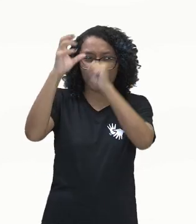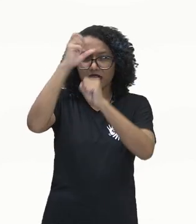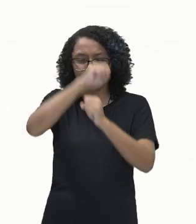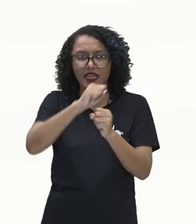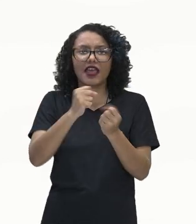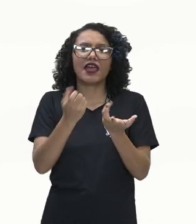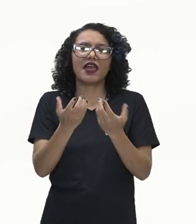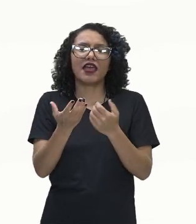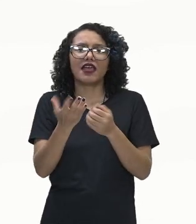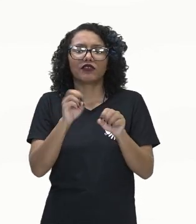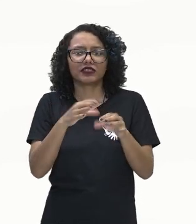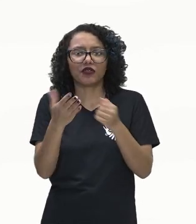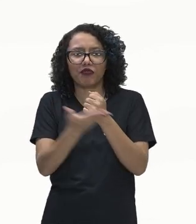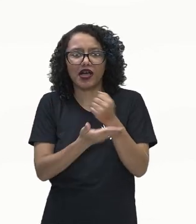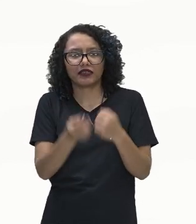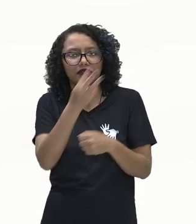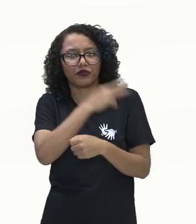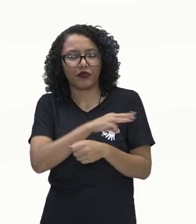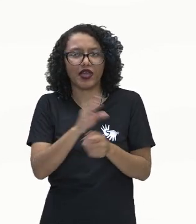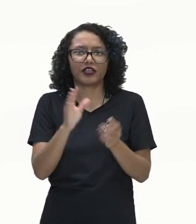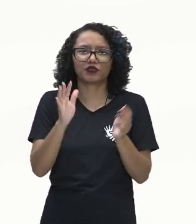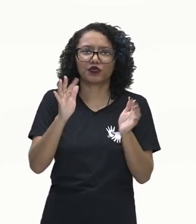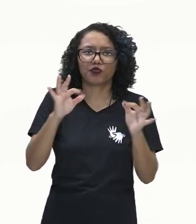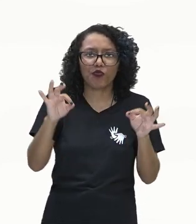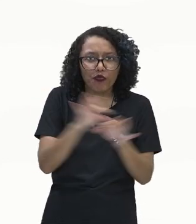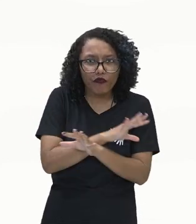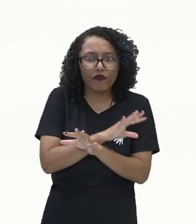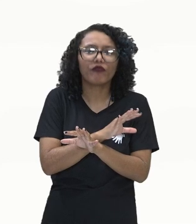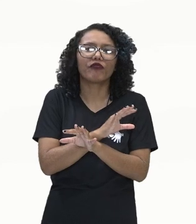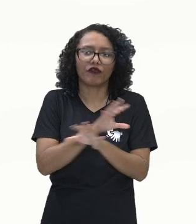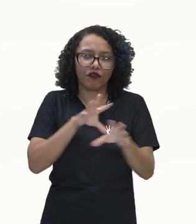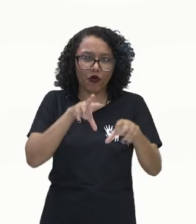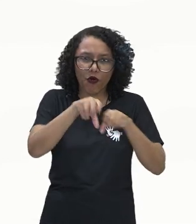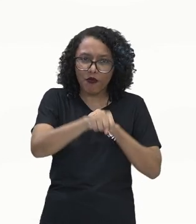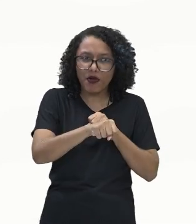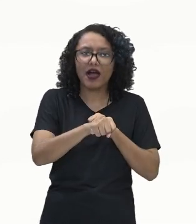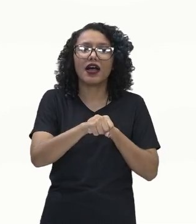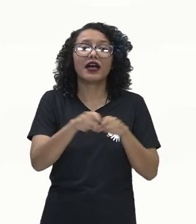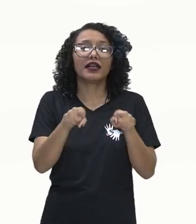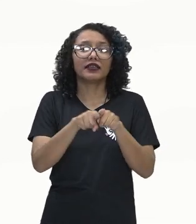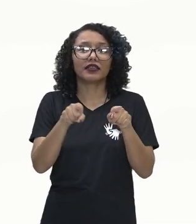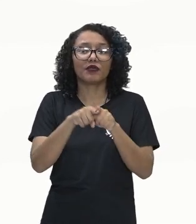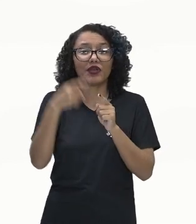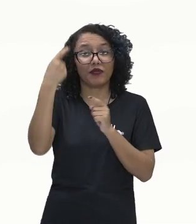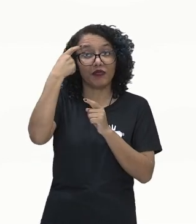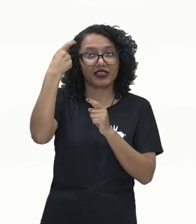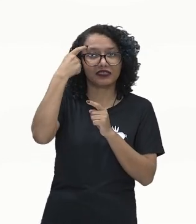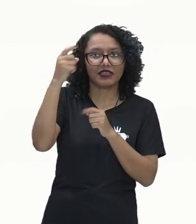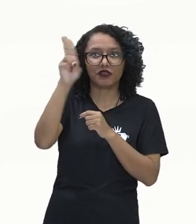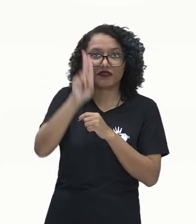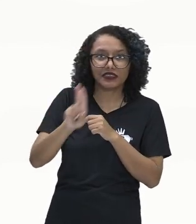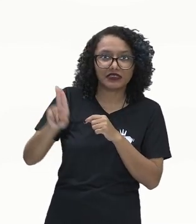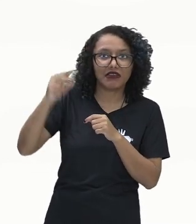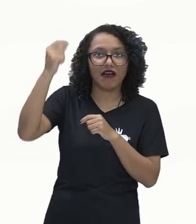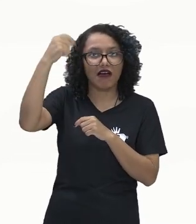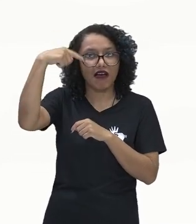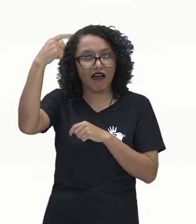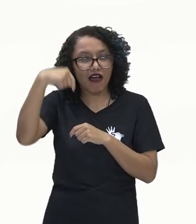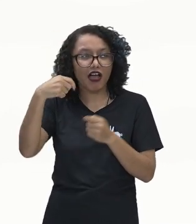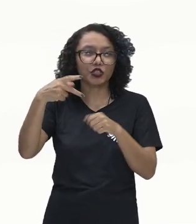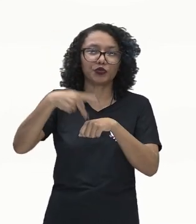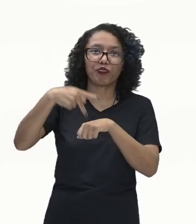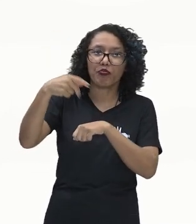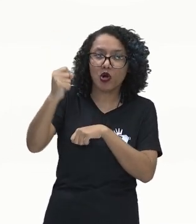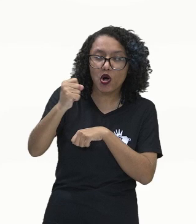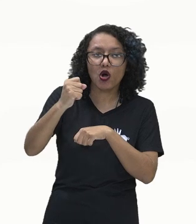básica, o ensino médio, já estando de olho, na realidade, lá na universidade, na graduação, nas pós-graduações